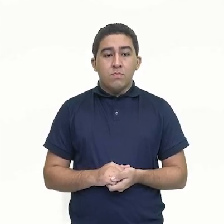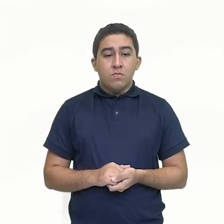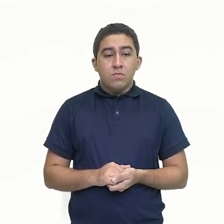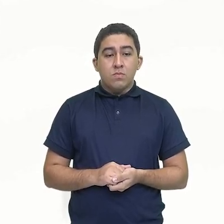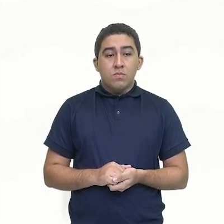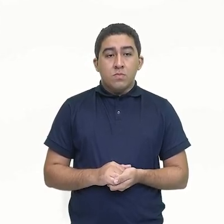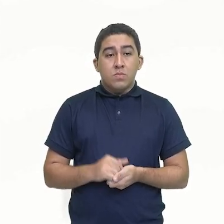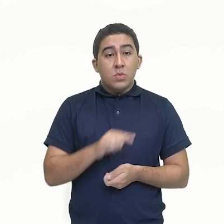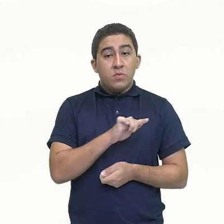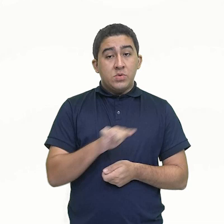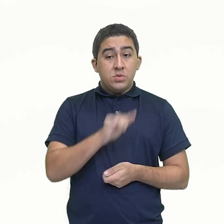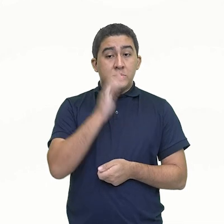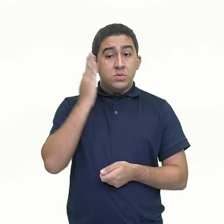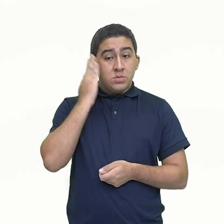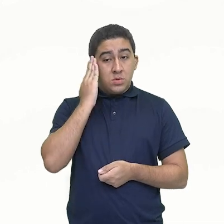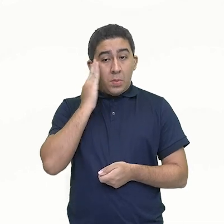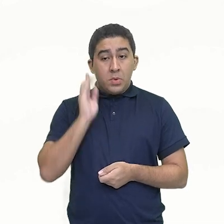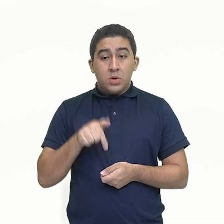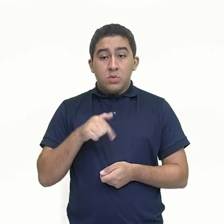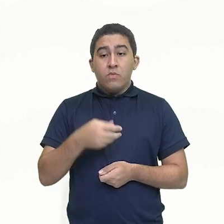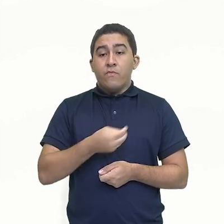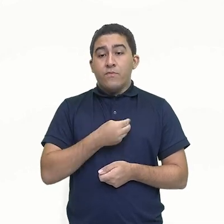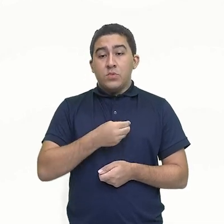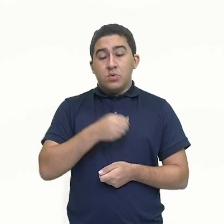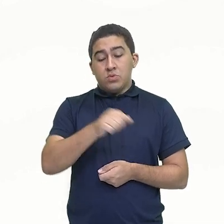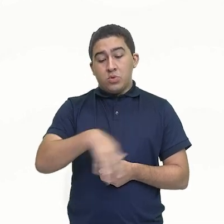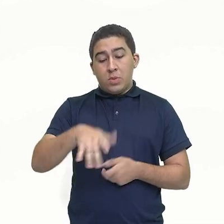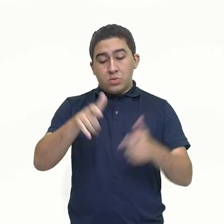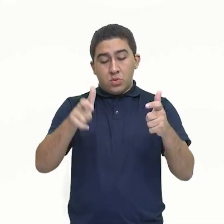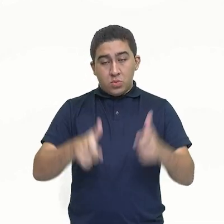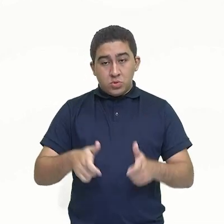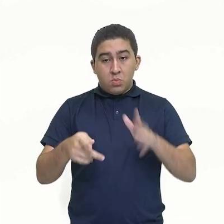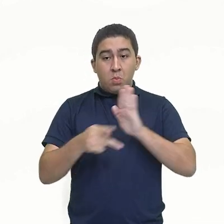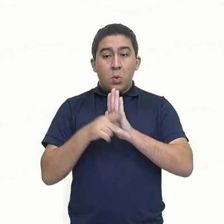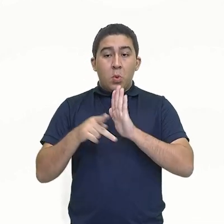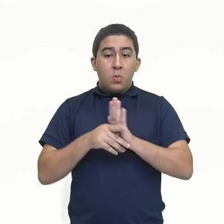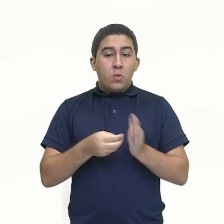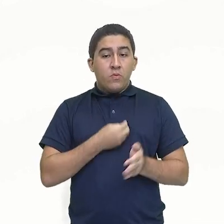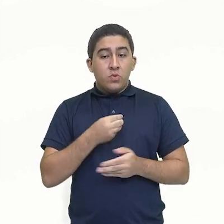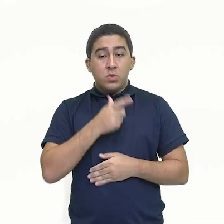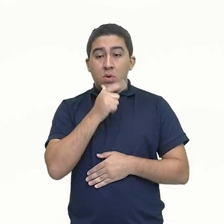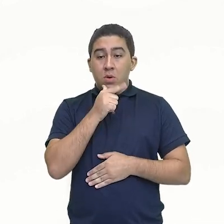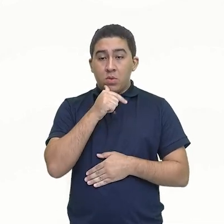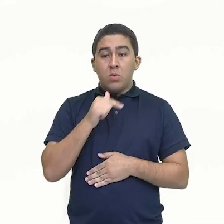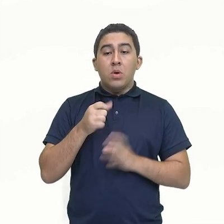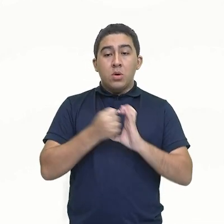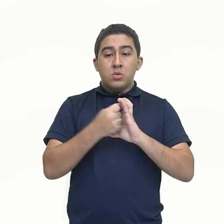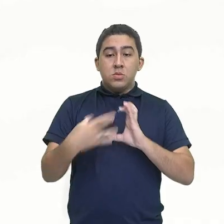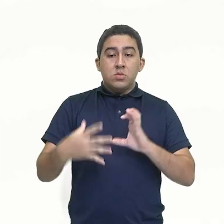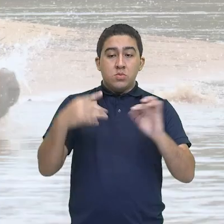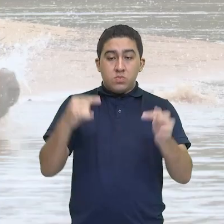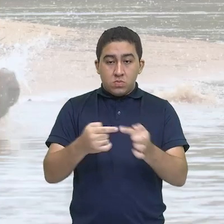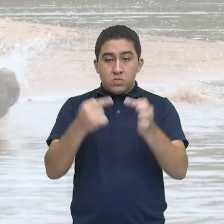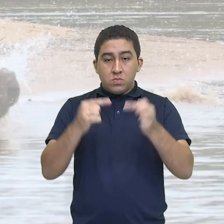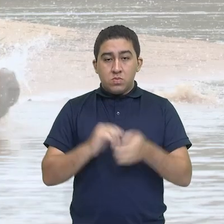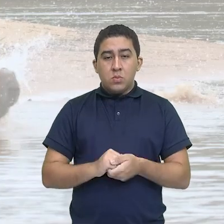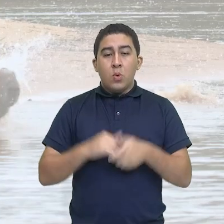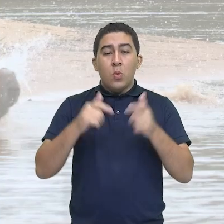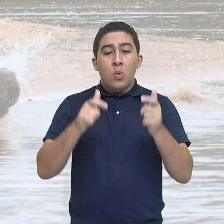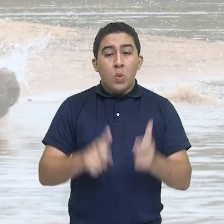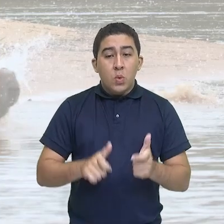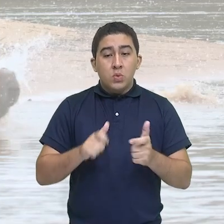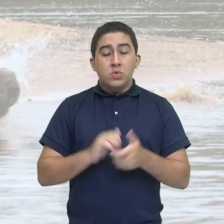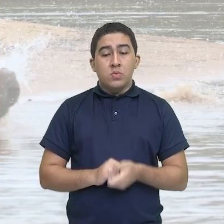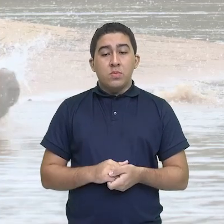um ambiente específico, com característica da água específica. Esse local específico é